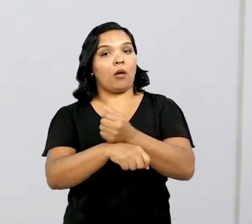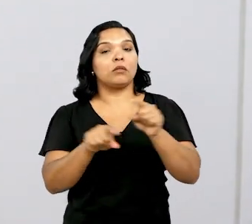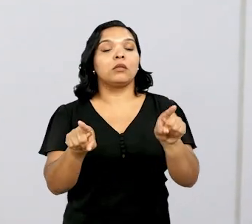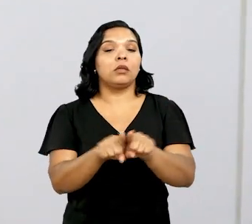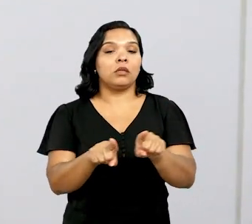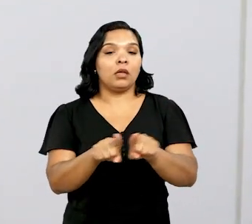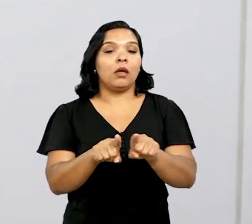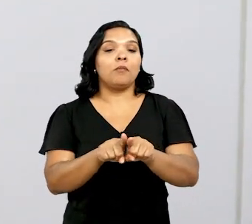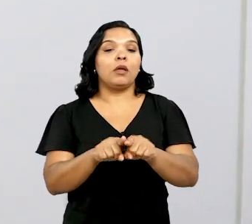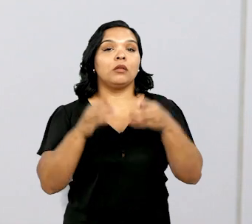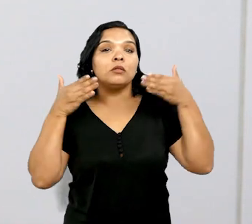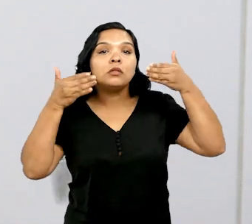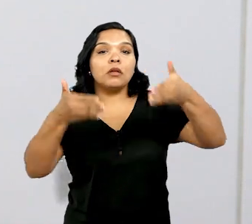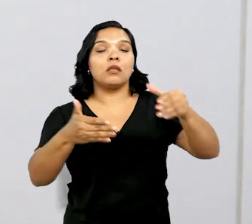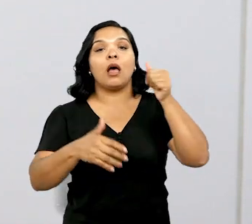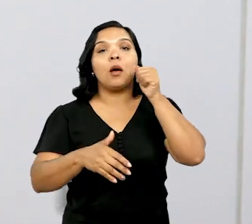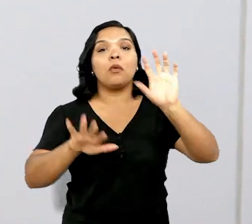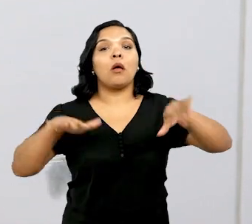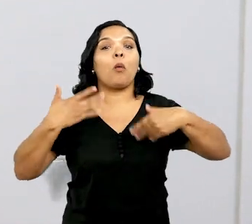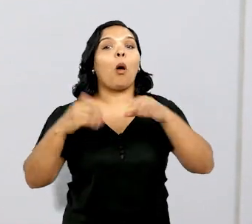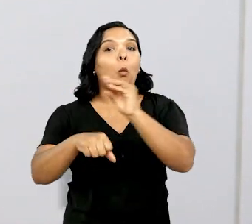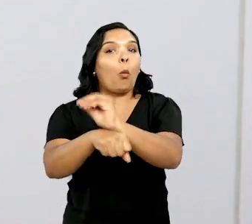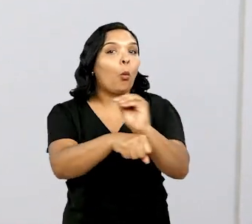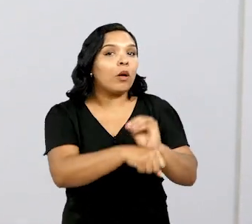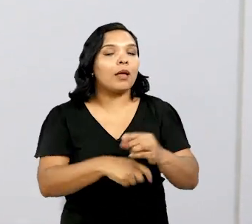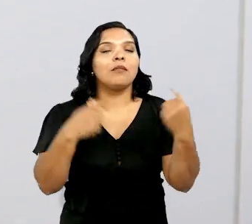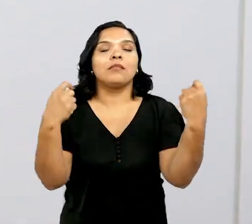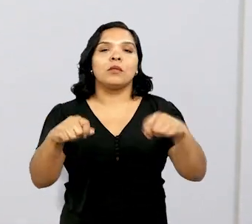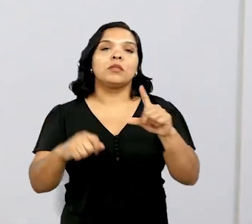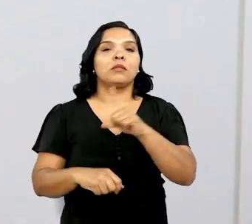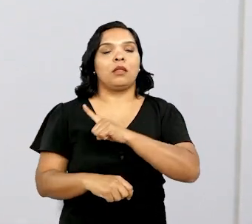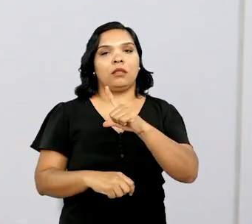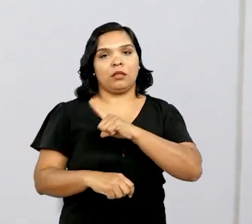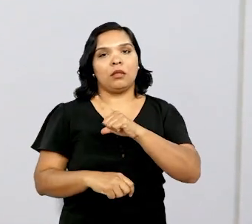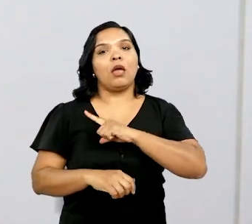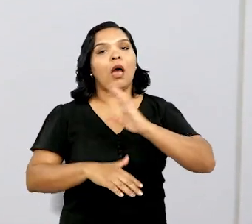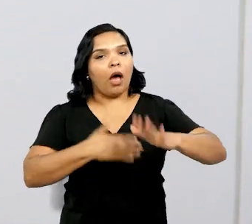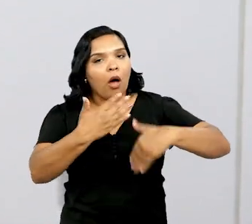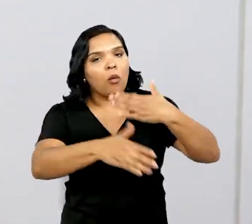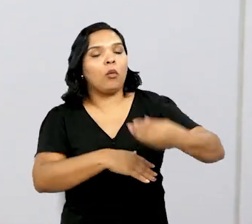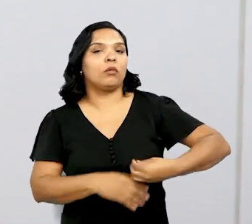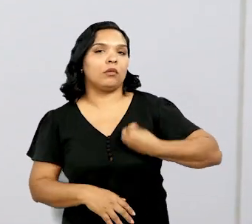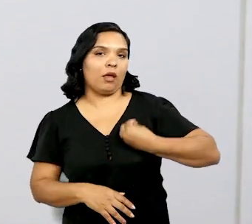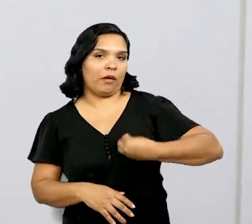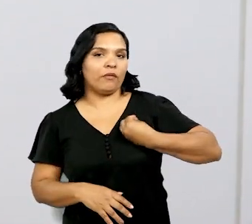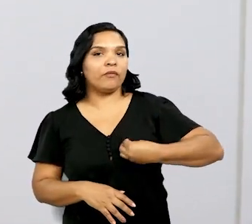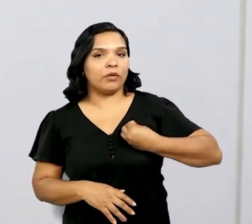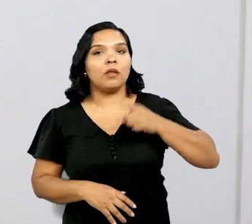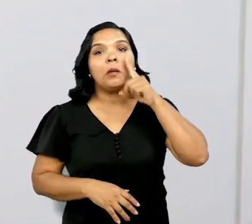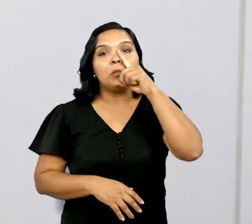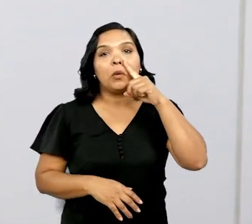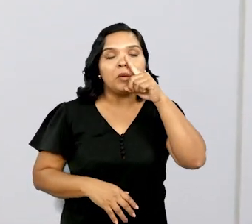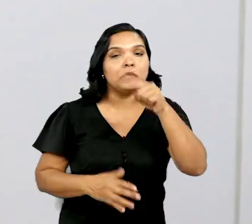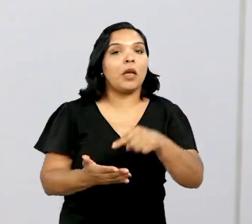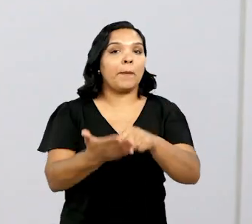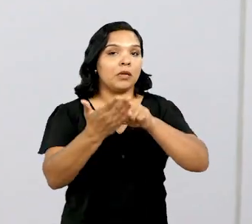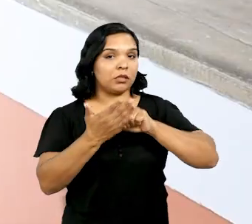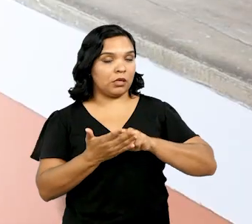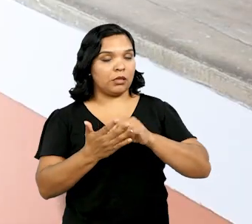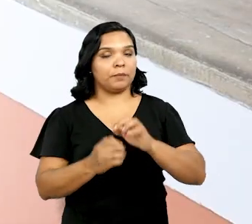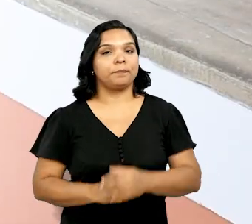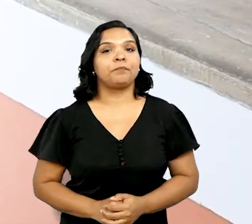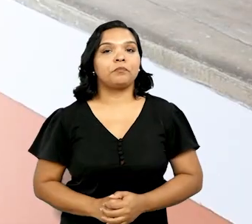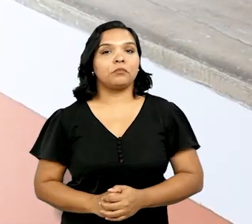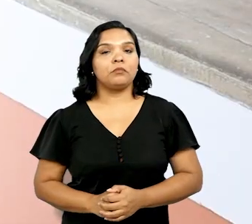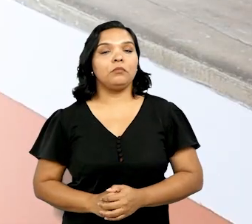precoce como direcionar essa mulher quais são os cuidados que ela precisa ter ao longo da vida dela, de acordo com o risco que ela apresenta.